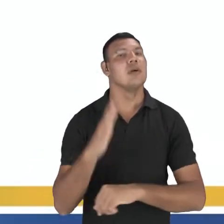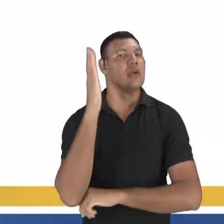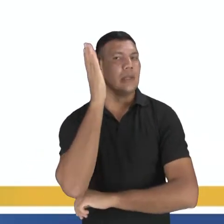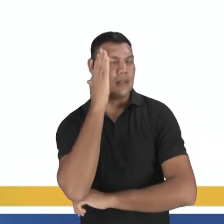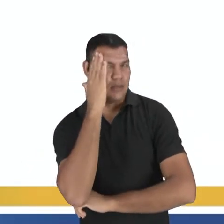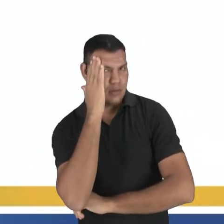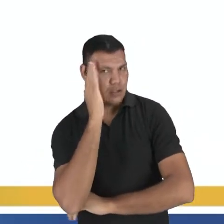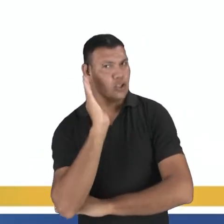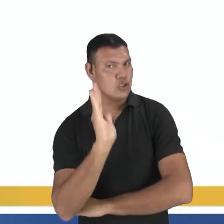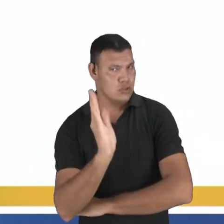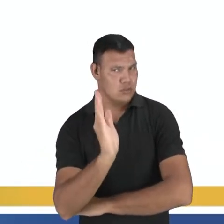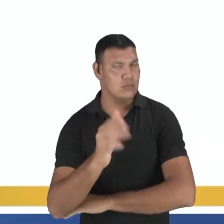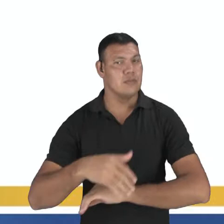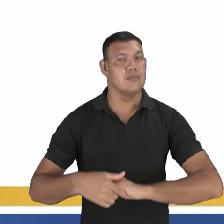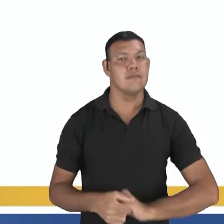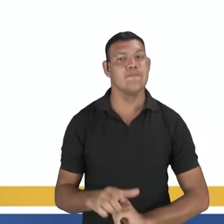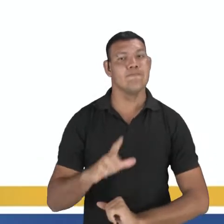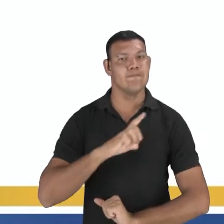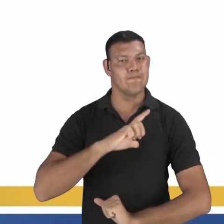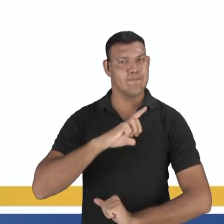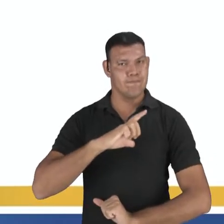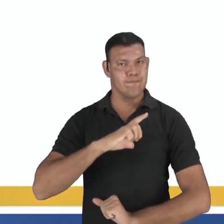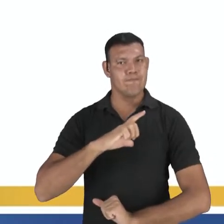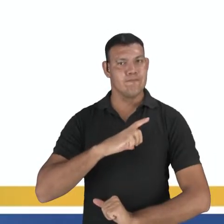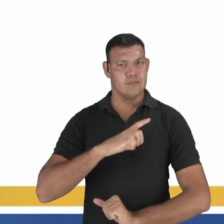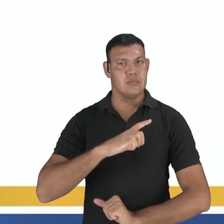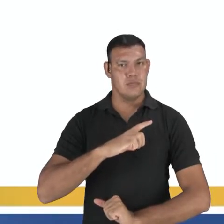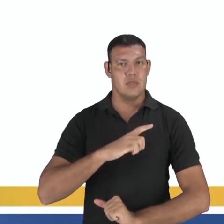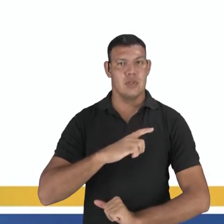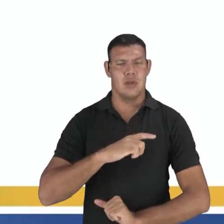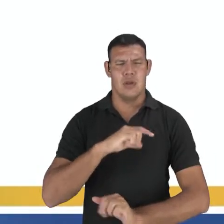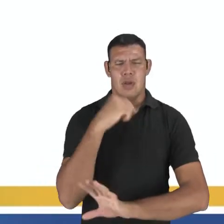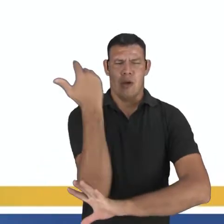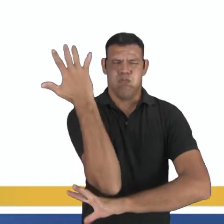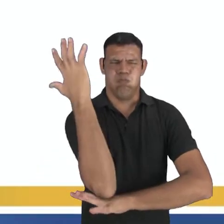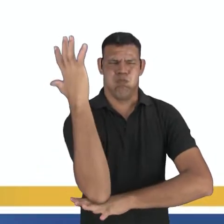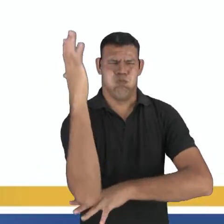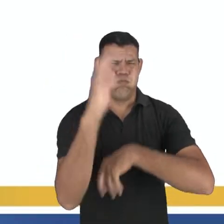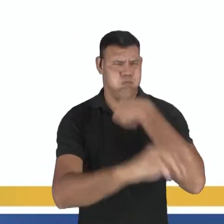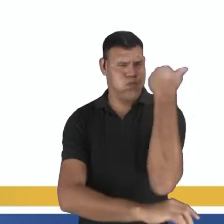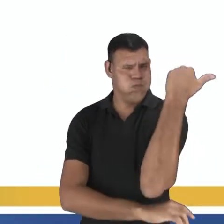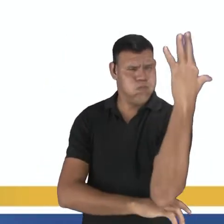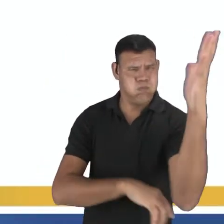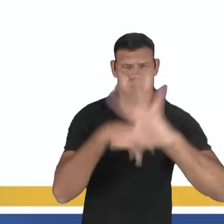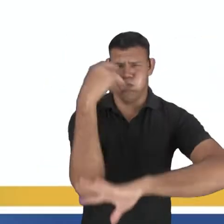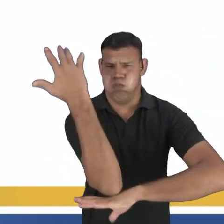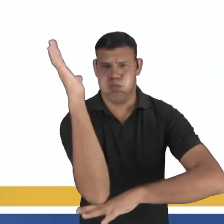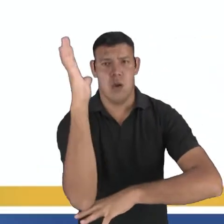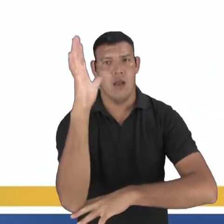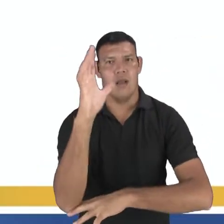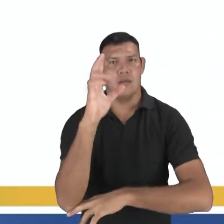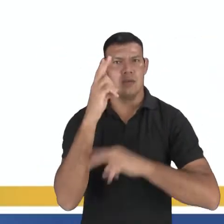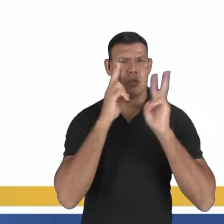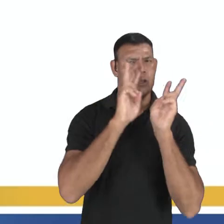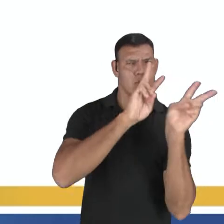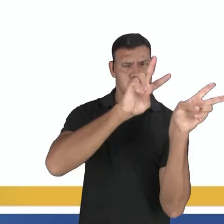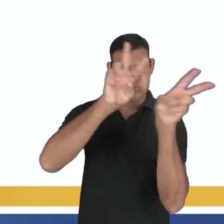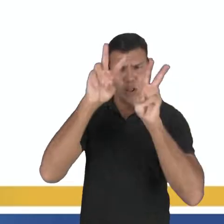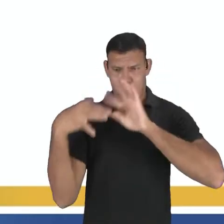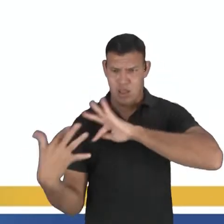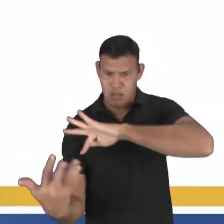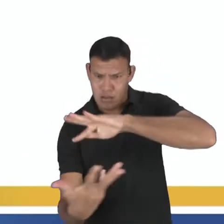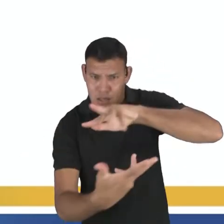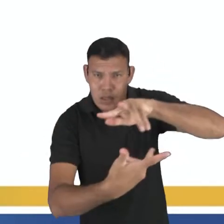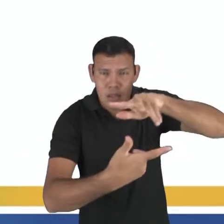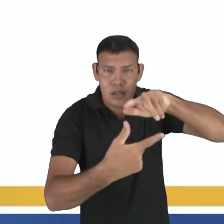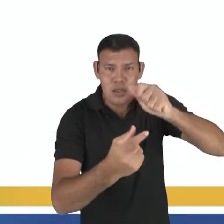que nós temos aí a maior floresta tropical do mundo. Então, os olhos do mundo inteiro, quando nós